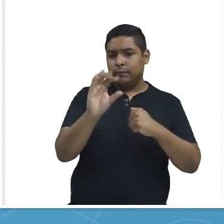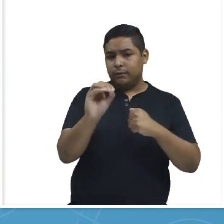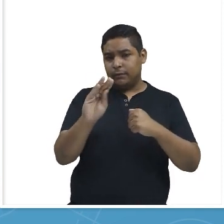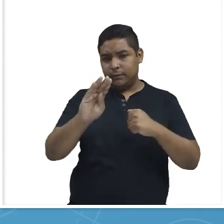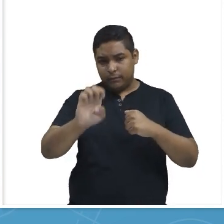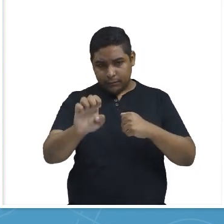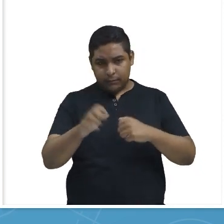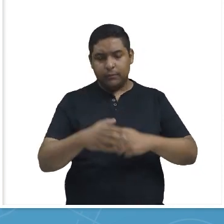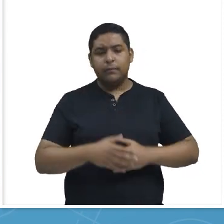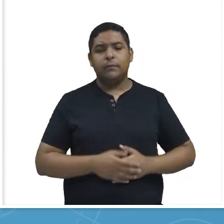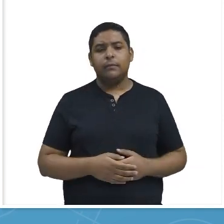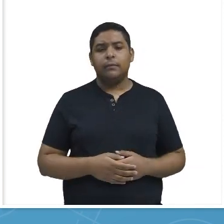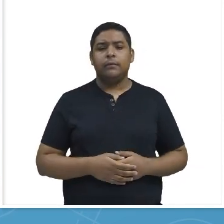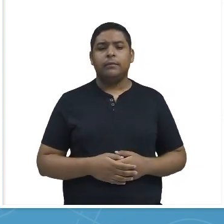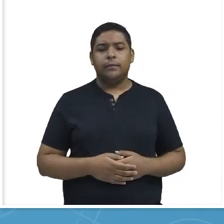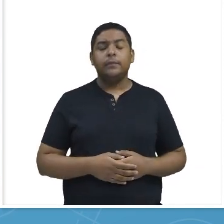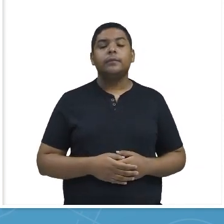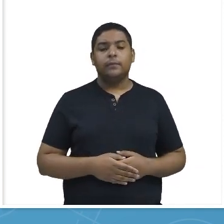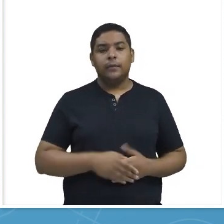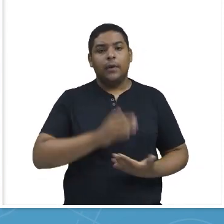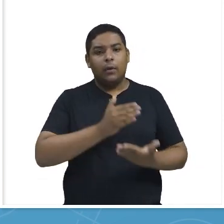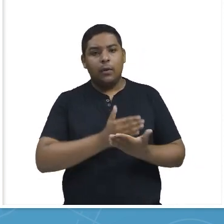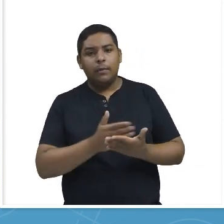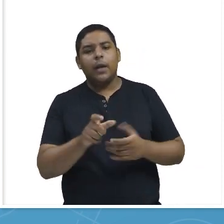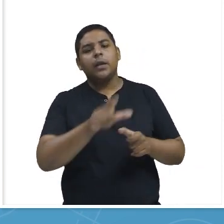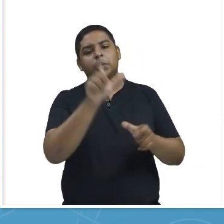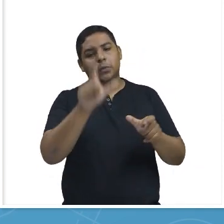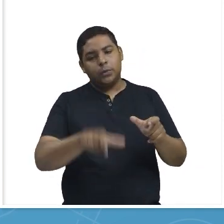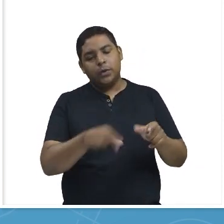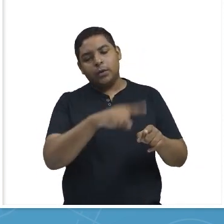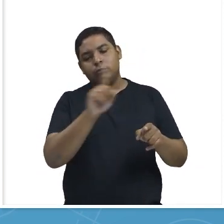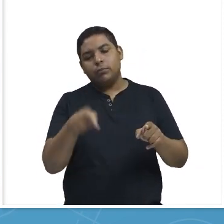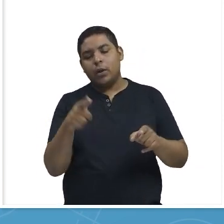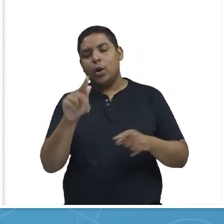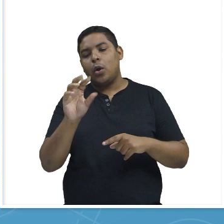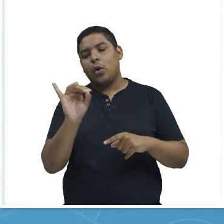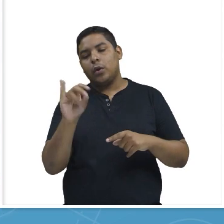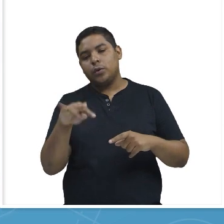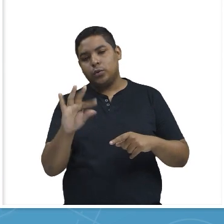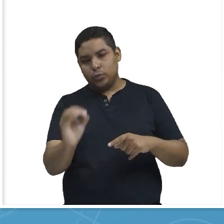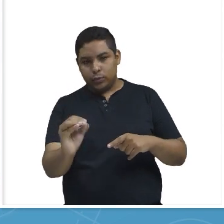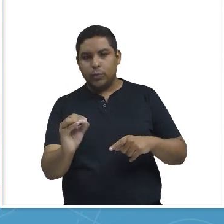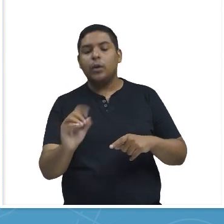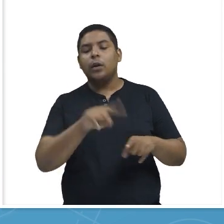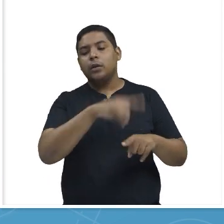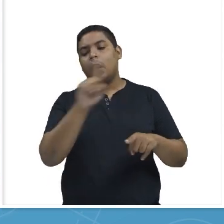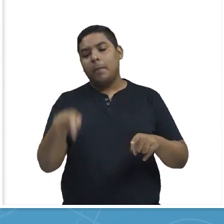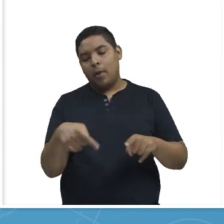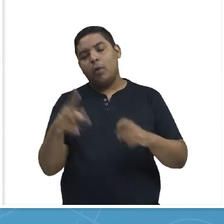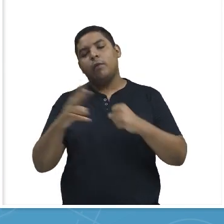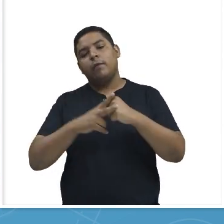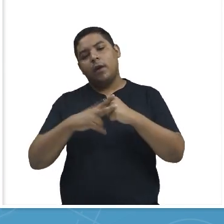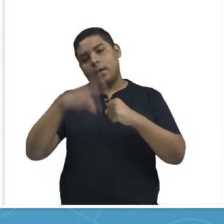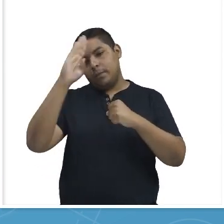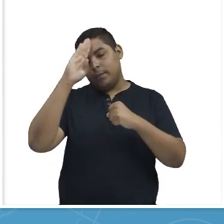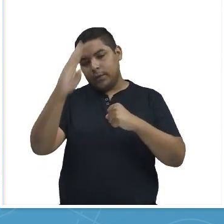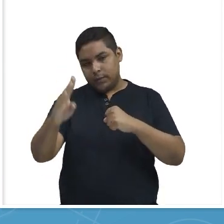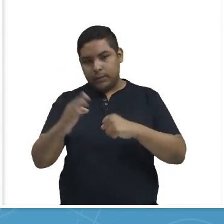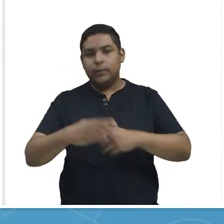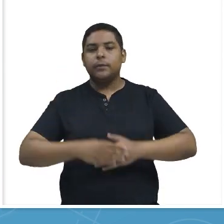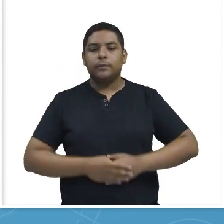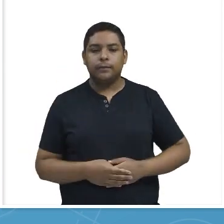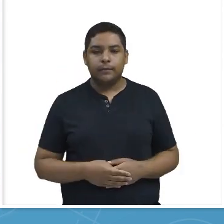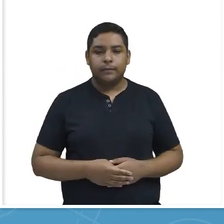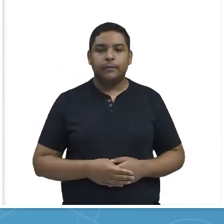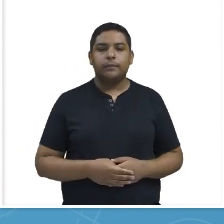agora. Então, o verbo to be inicia o sujeito da frase, seguido do going to. Em seguida, o verbo to be, verbo